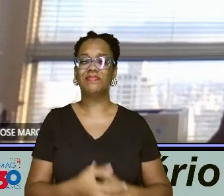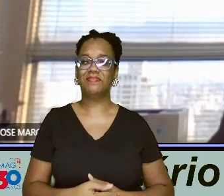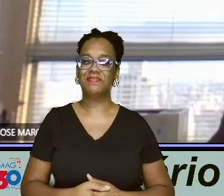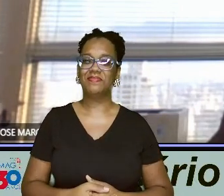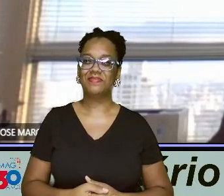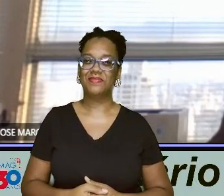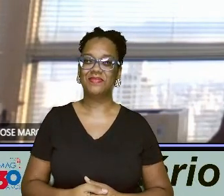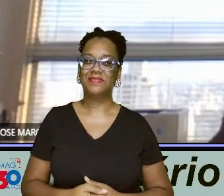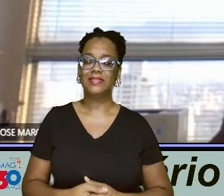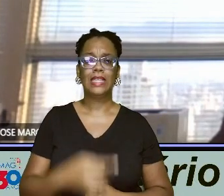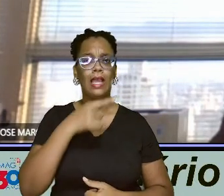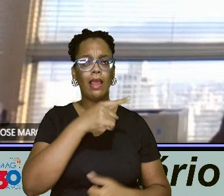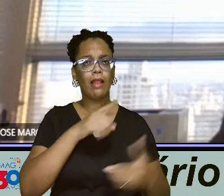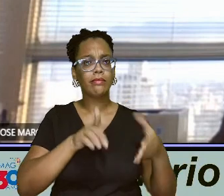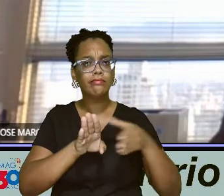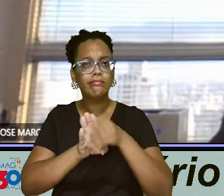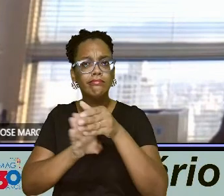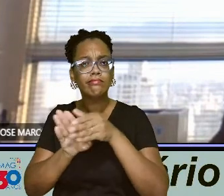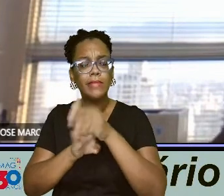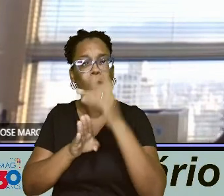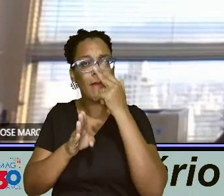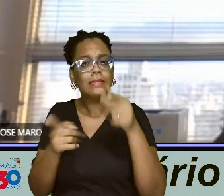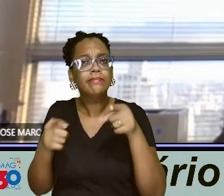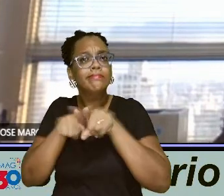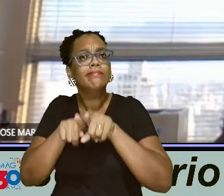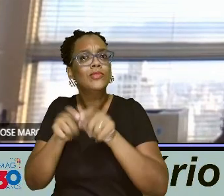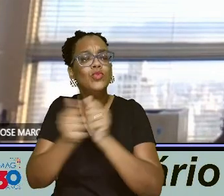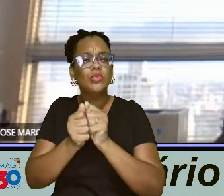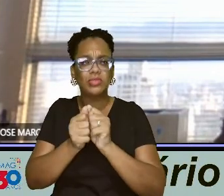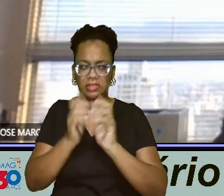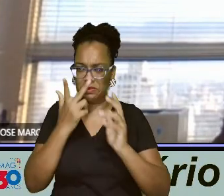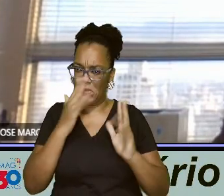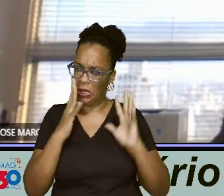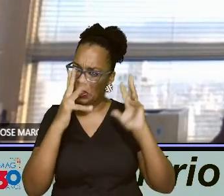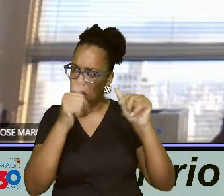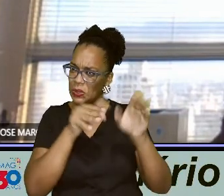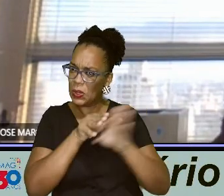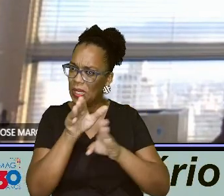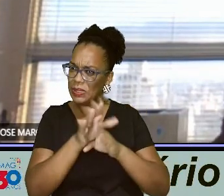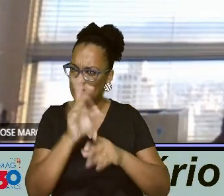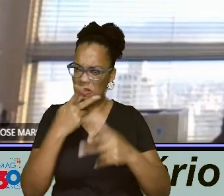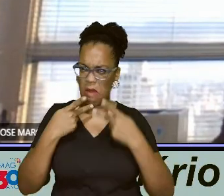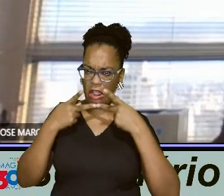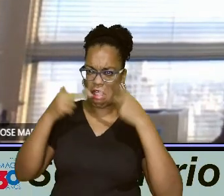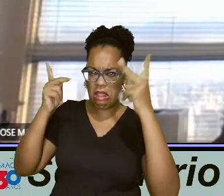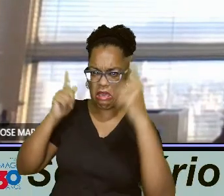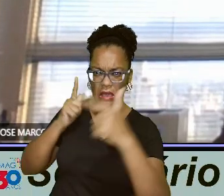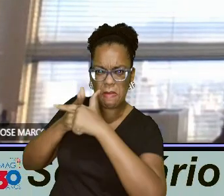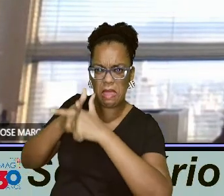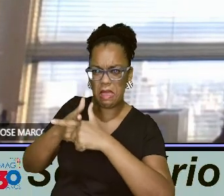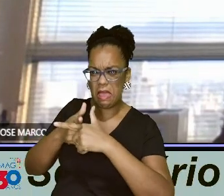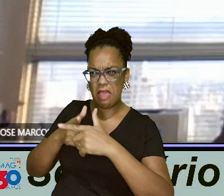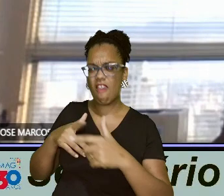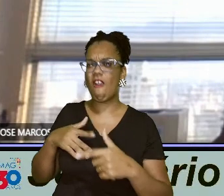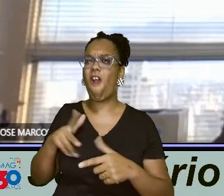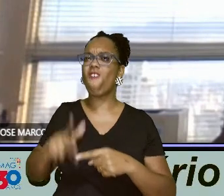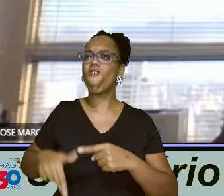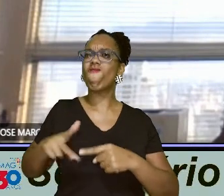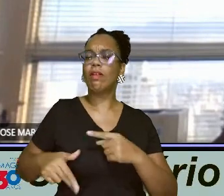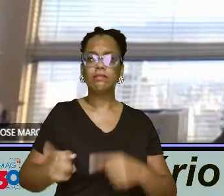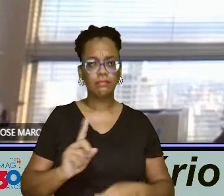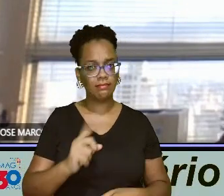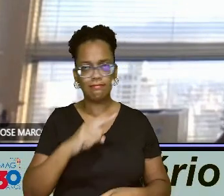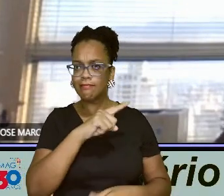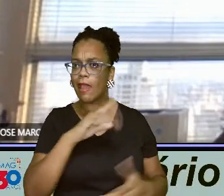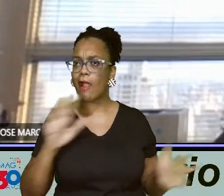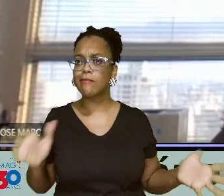orientadora que é uma parceira, né? Como deve ser todo orientador, né? Porque às vezes tem orientador que briga com orientando, tal, boicota orientando, mas não, essa aqui foi uma orientadora que pegou eles